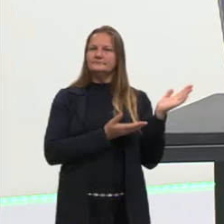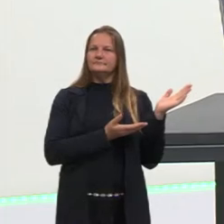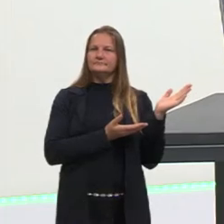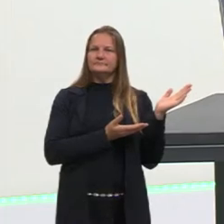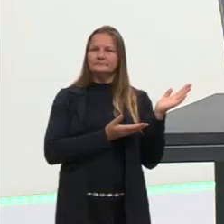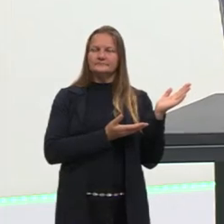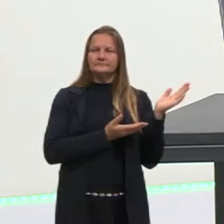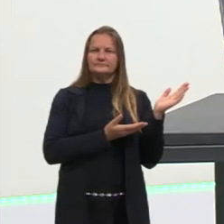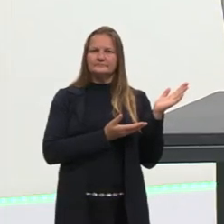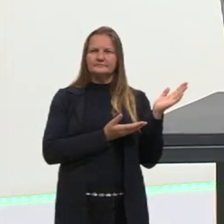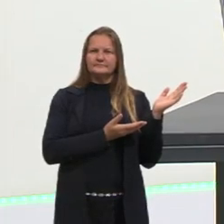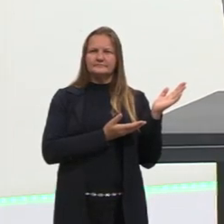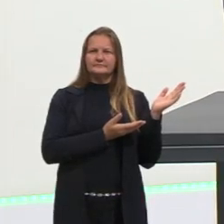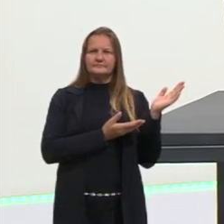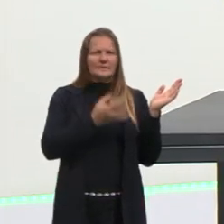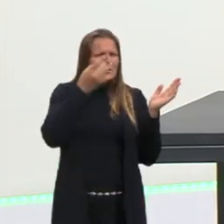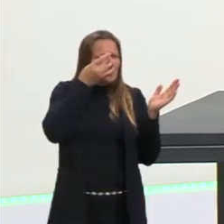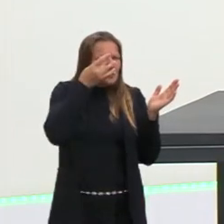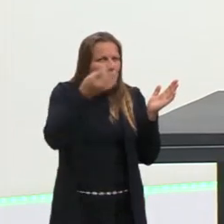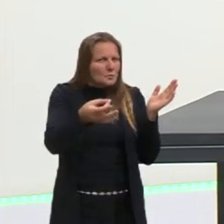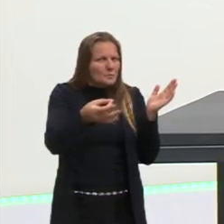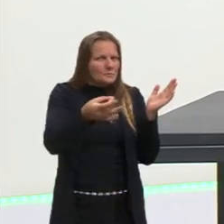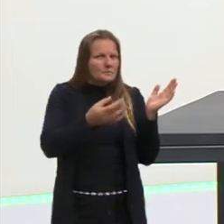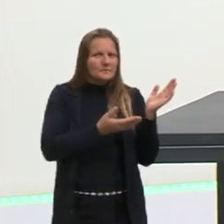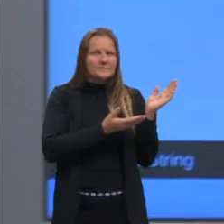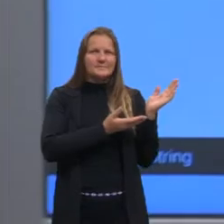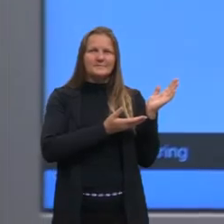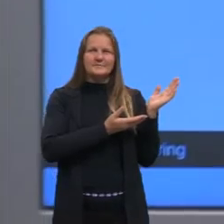Ó, vejam que aqui nesse simulador,